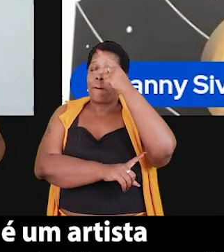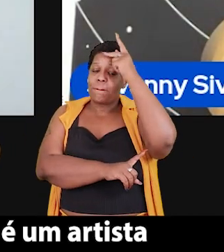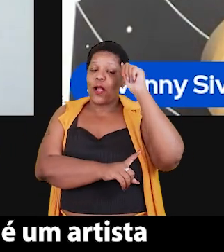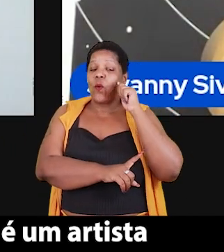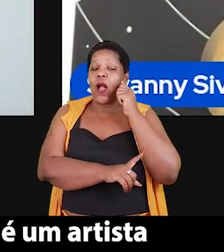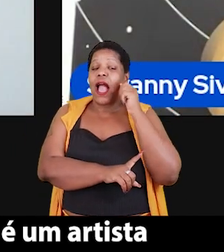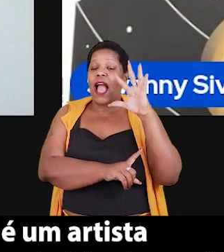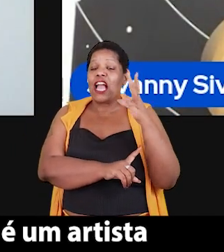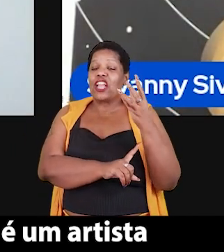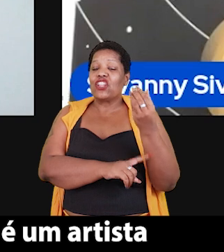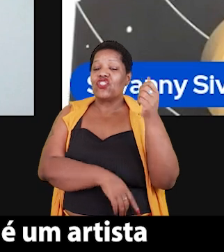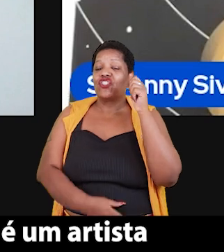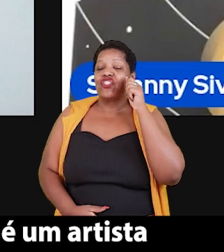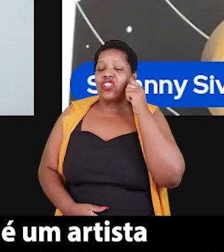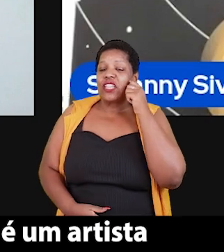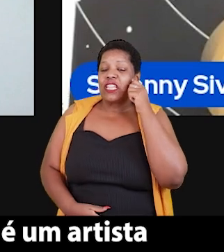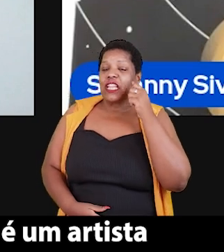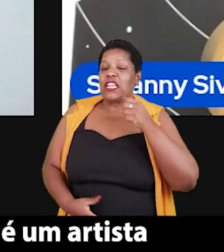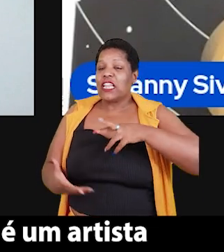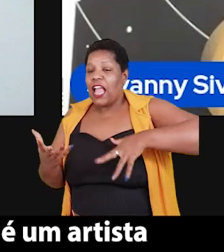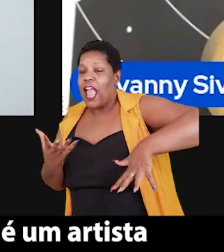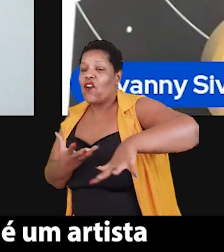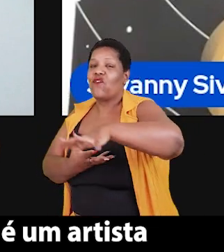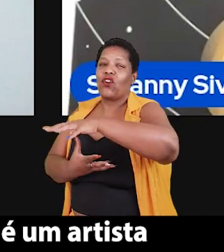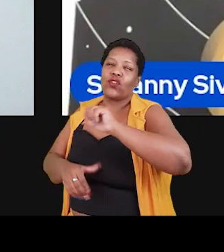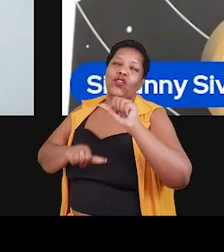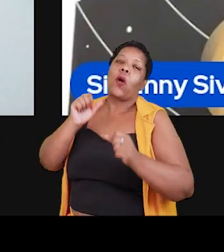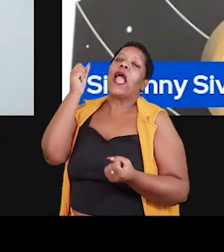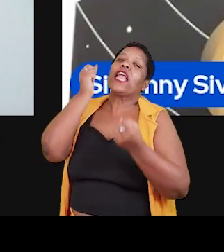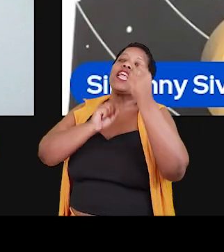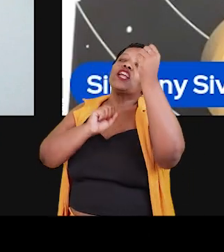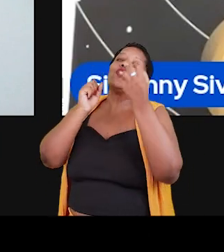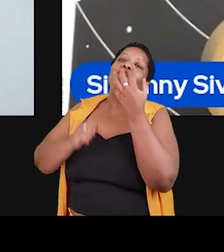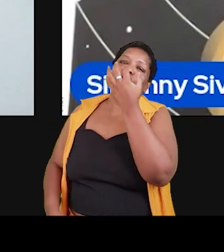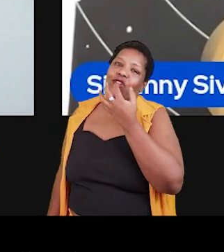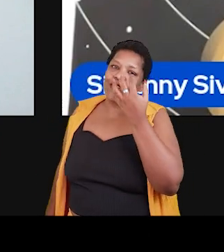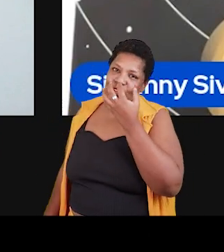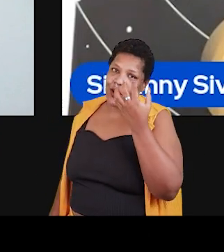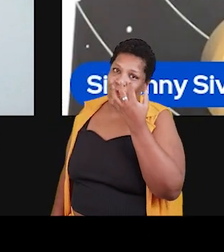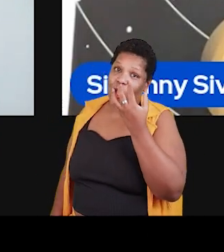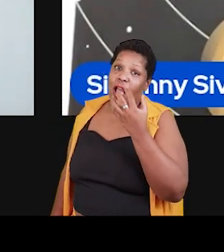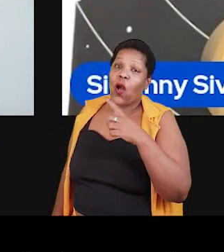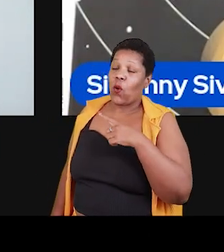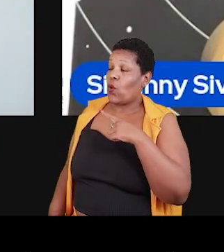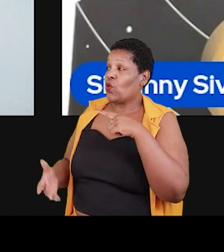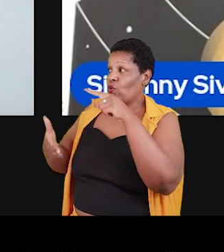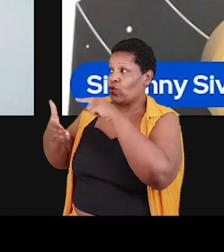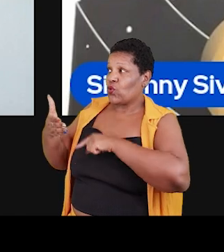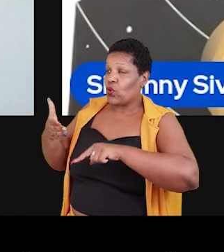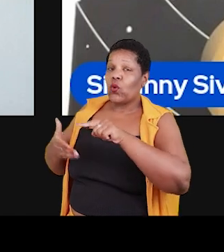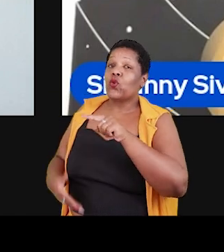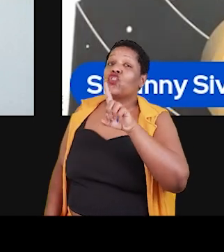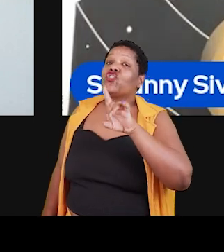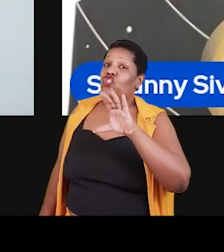é um artista que revolucionou a indústria musical, né? Com o disco Amarelo.